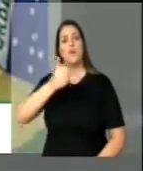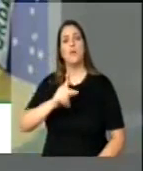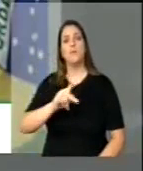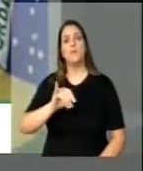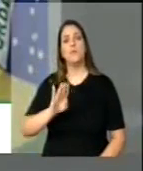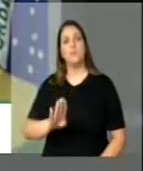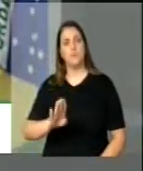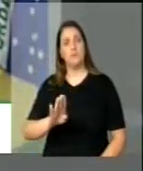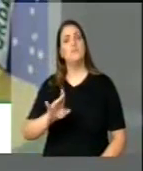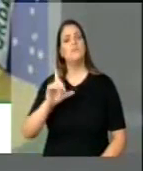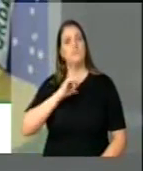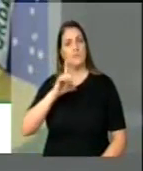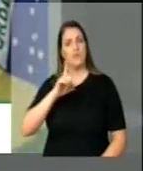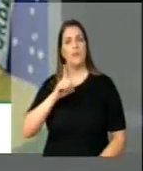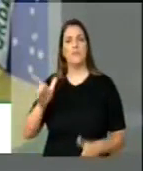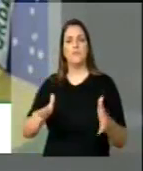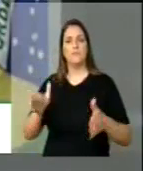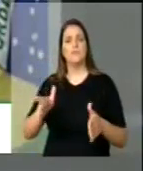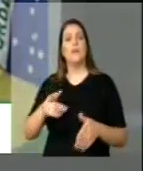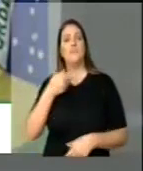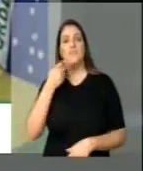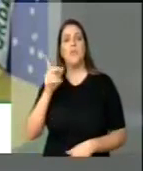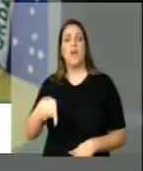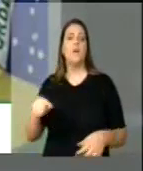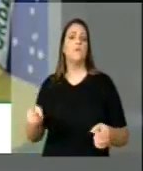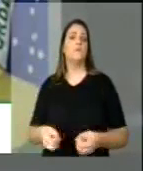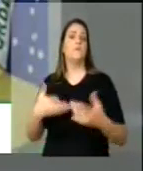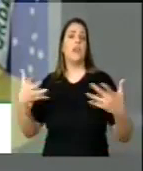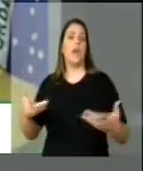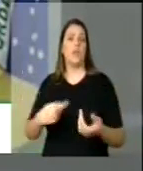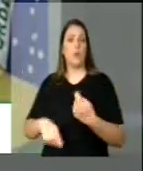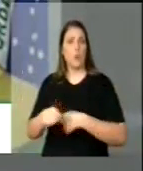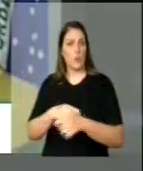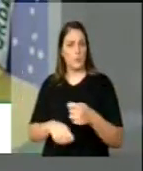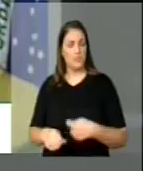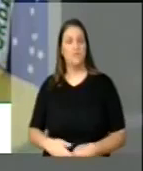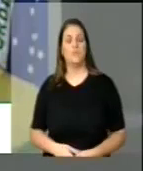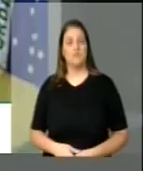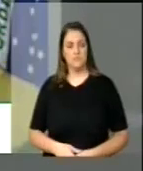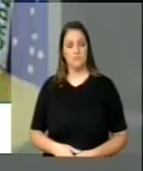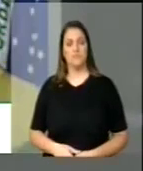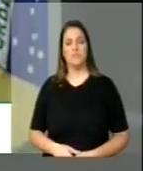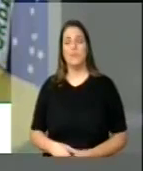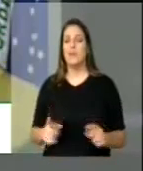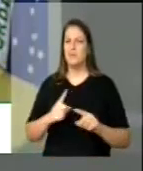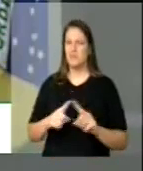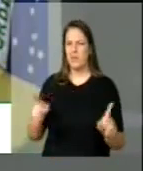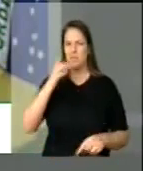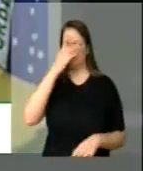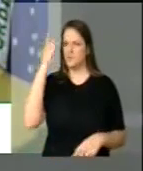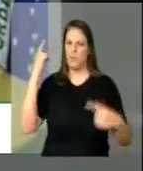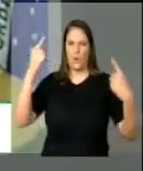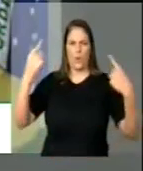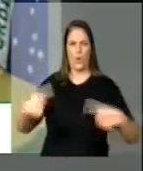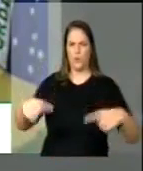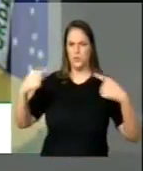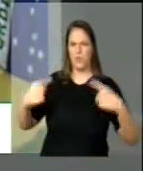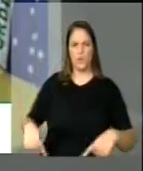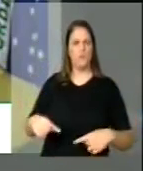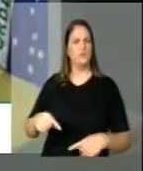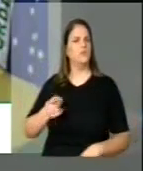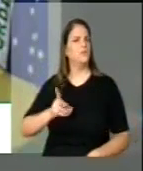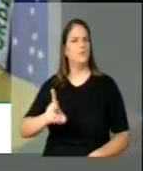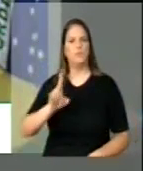ficaram conhecidos como os anos do milagre econômico. Apesar disso, seus adversários ideológicos insistiam em